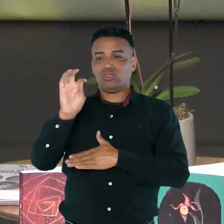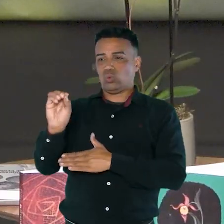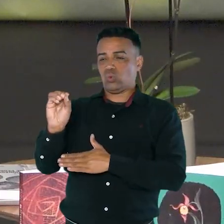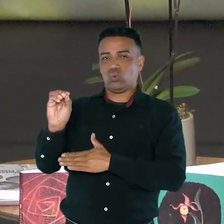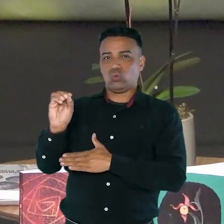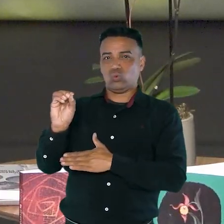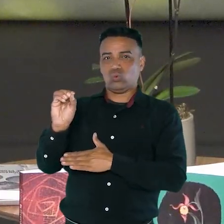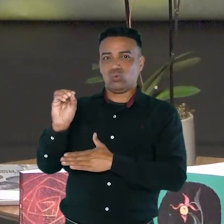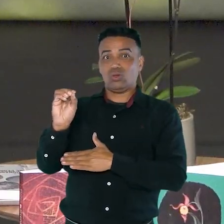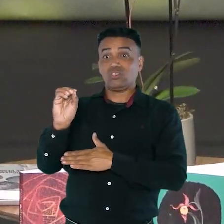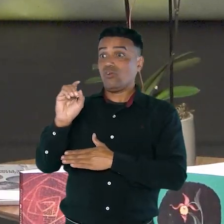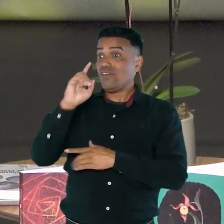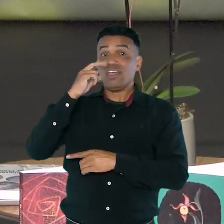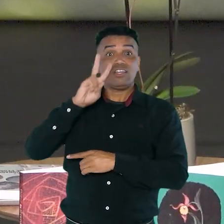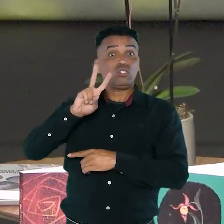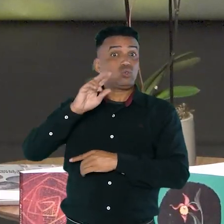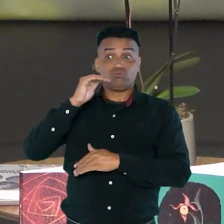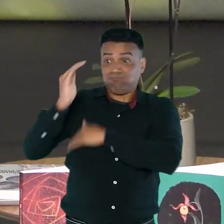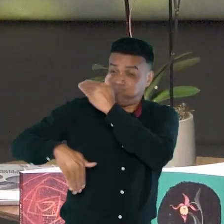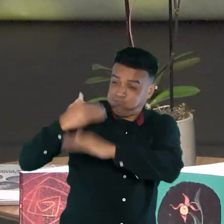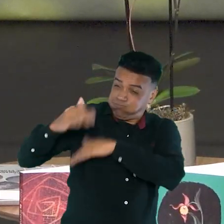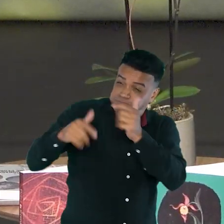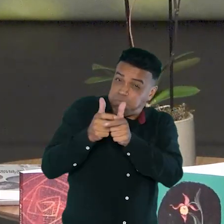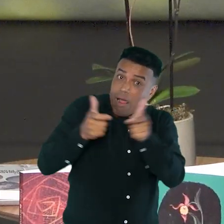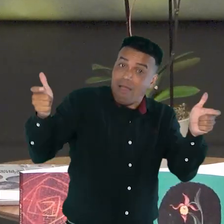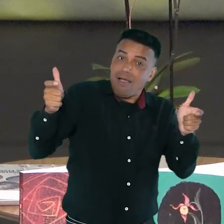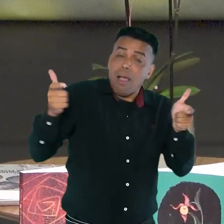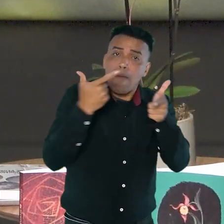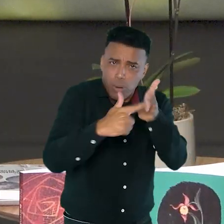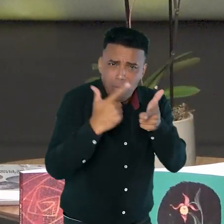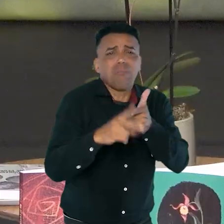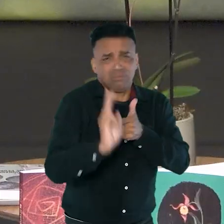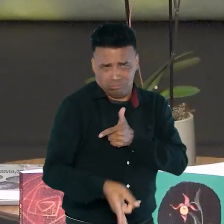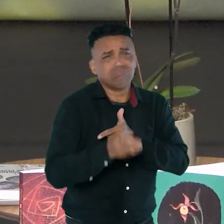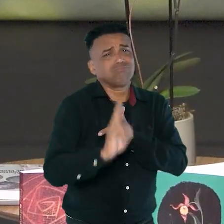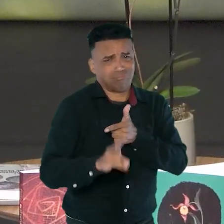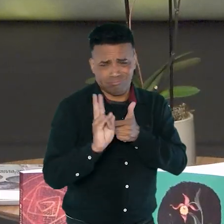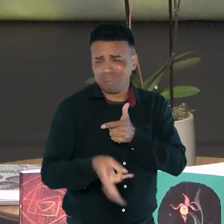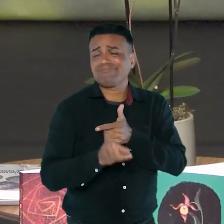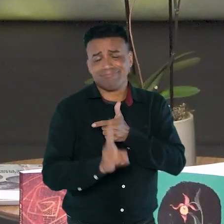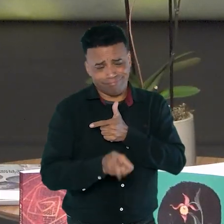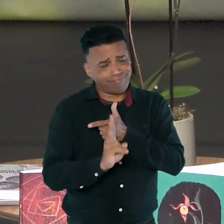grande que os problemas são os mesmos e eles vão continuar. Eu quero falar